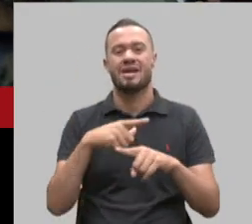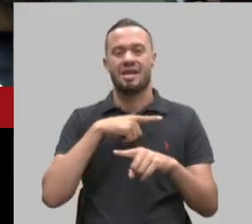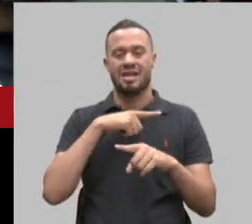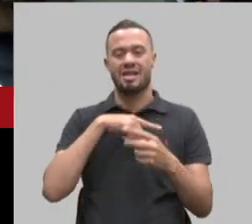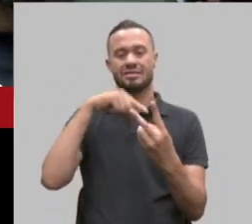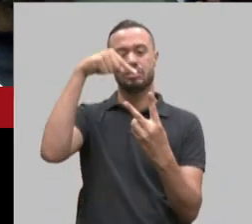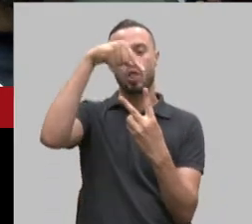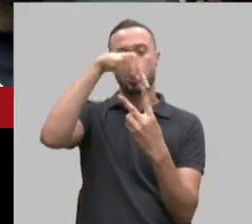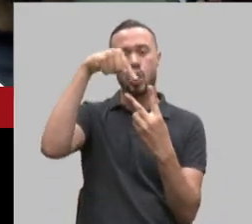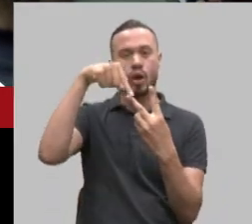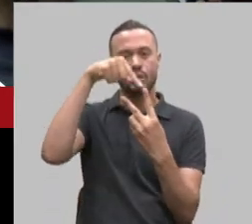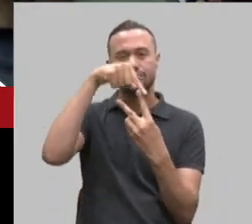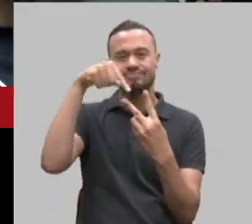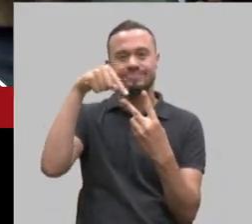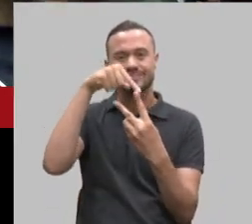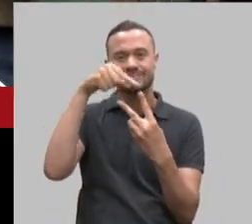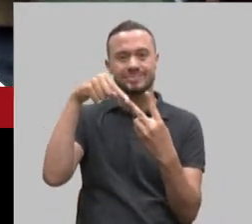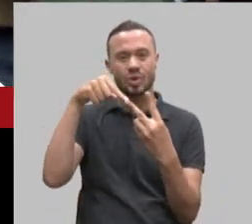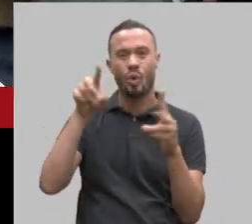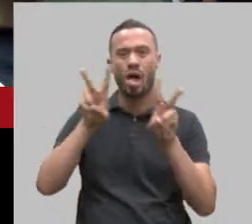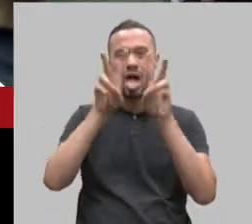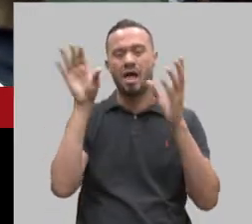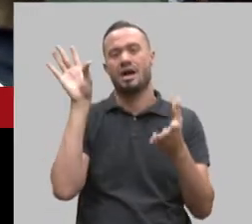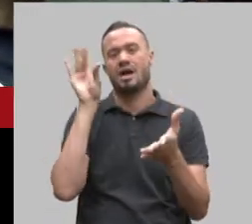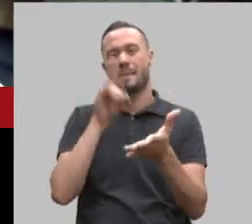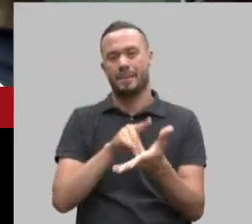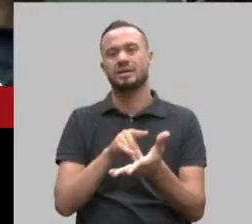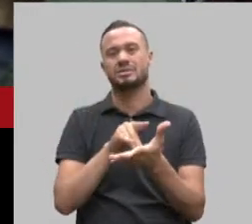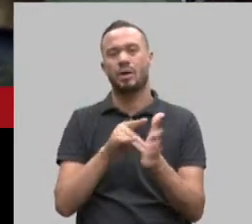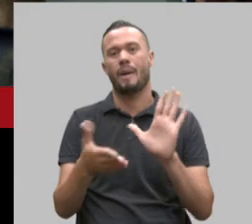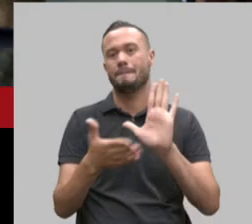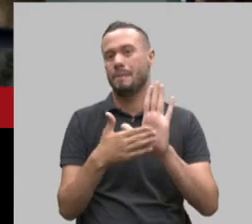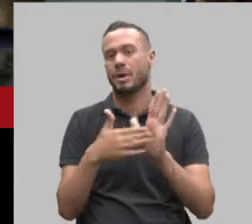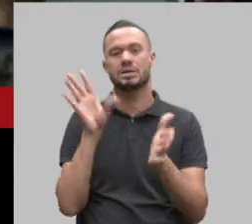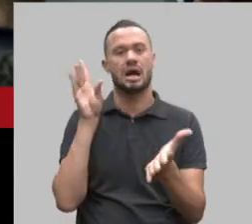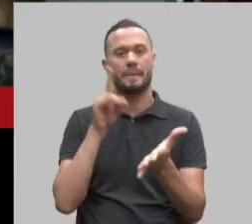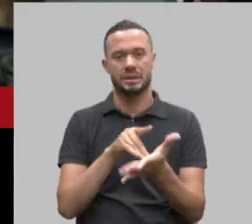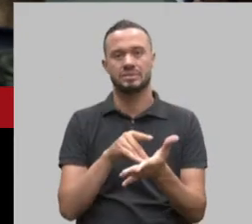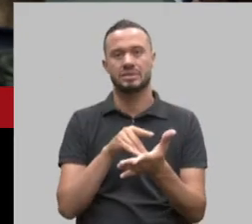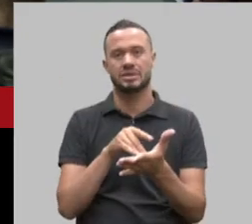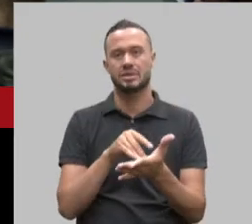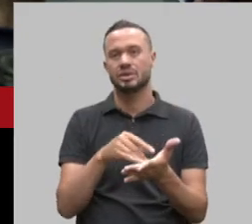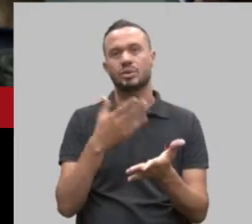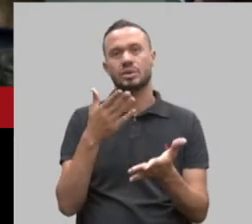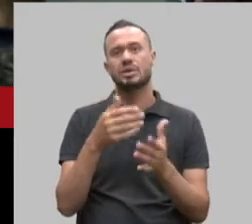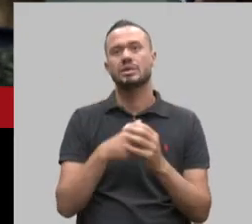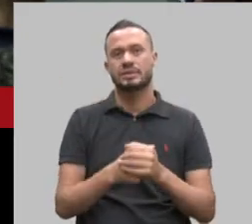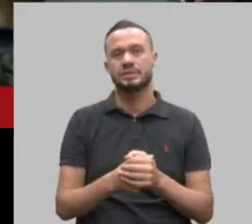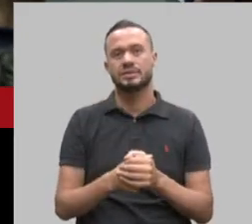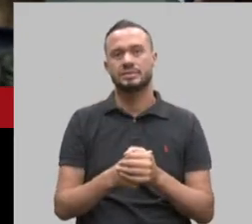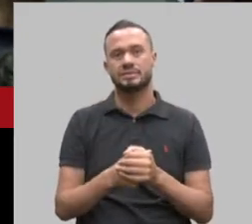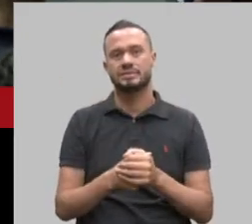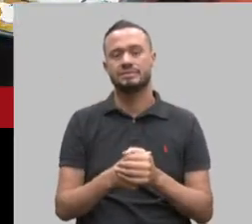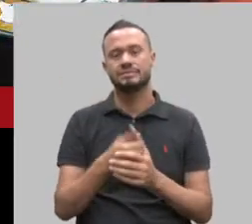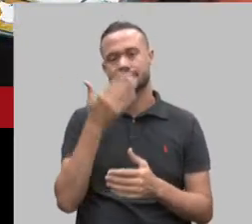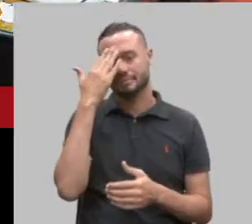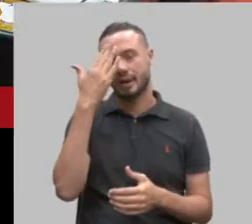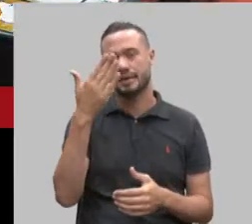coisas no mesmo tema duas coisas na mesma proposta então acredito eu que eles não colocariam